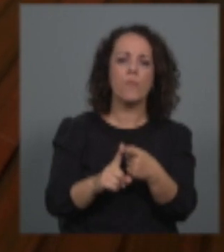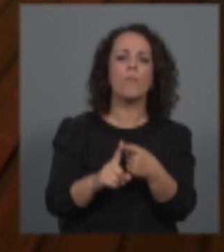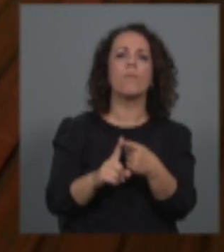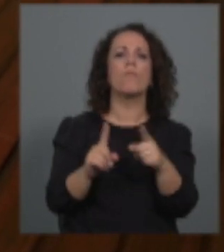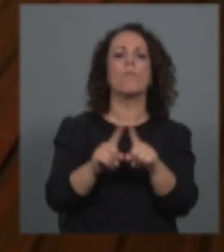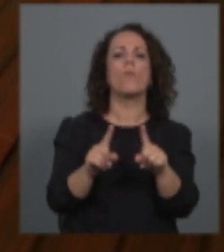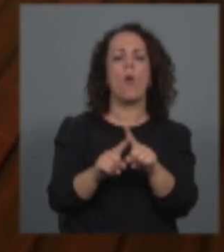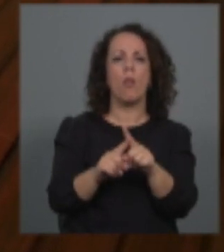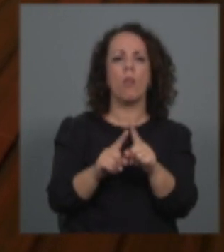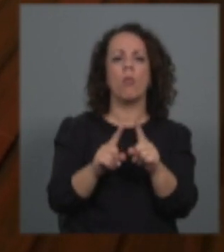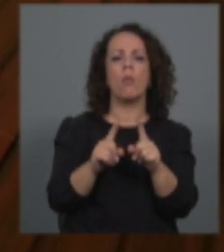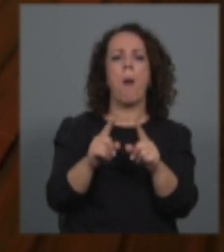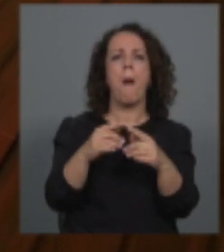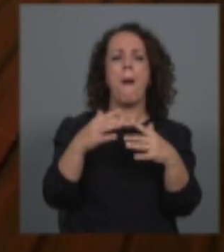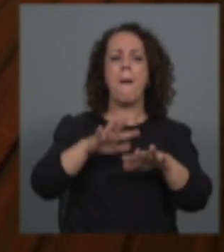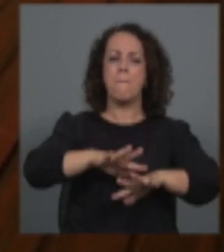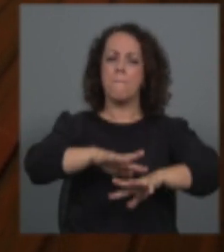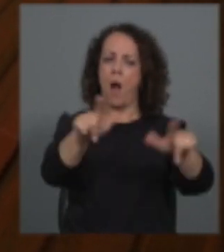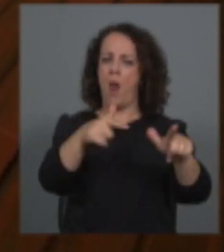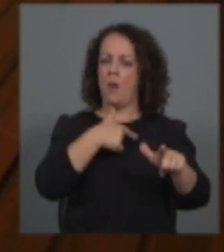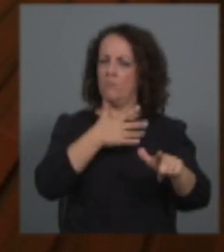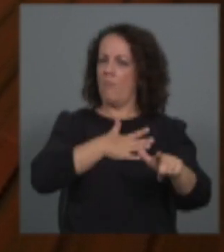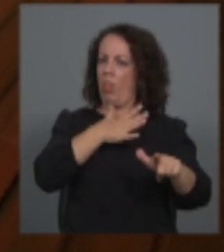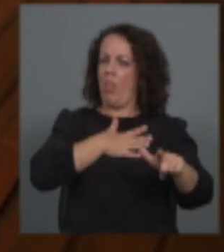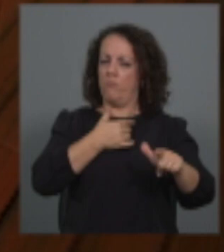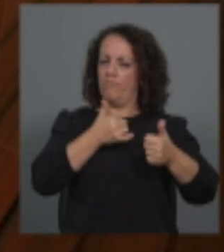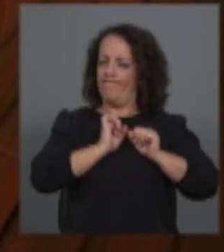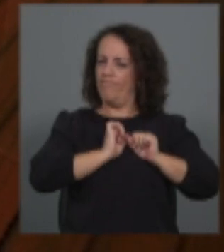renunciar ao mal e de